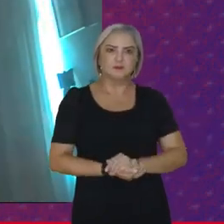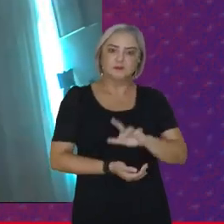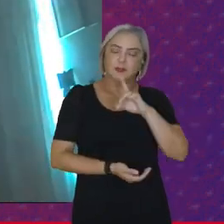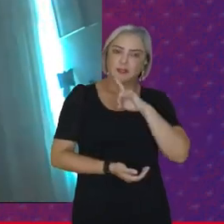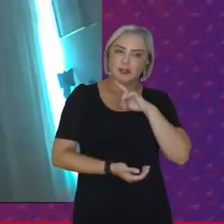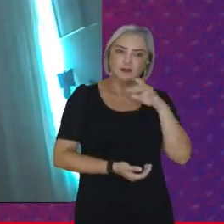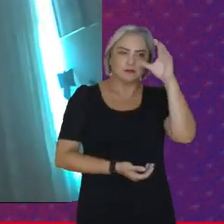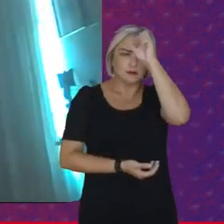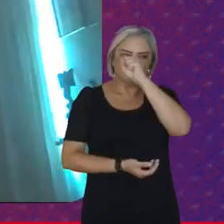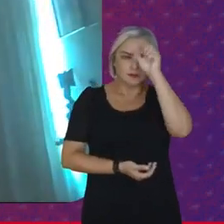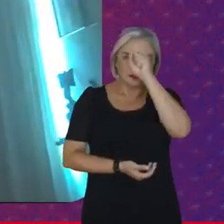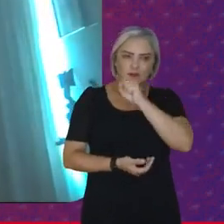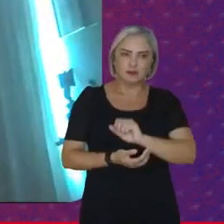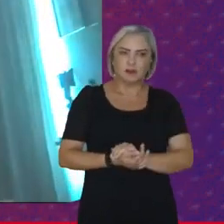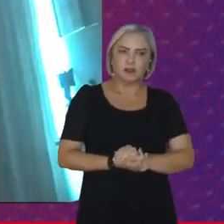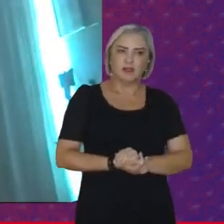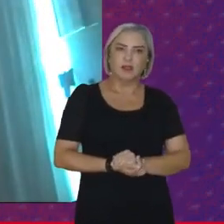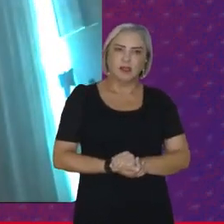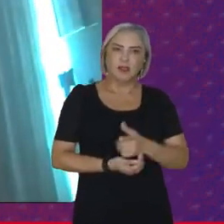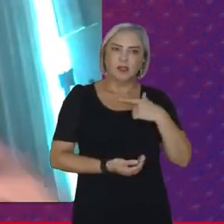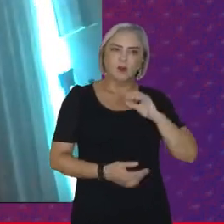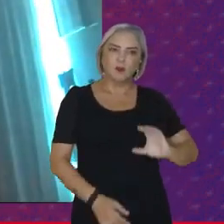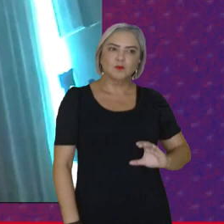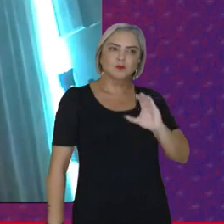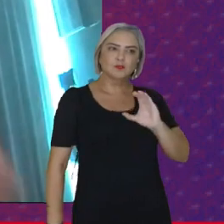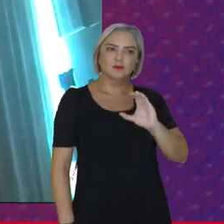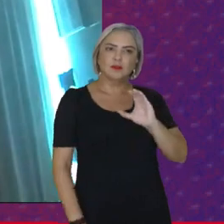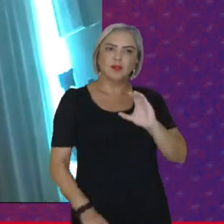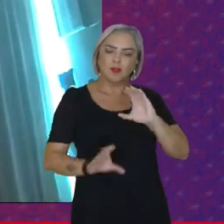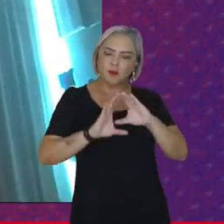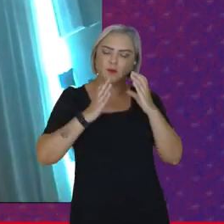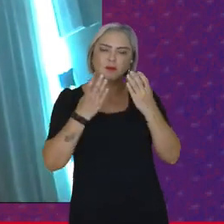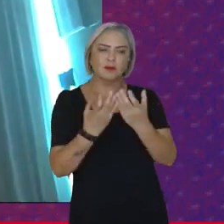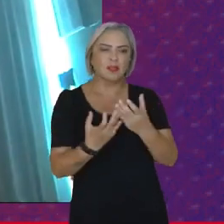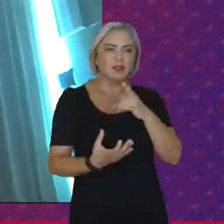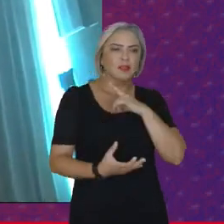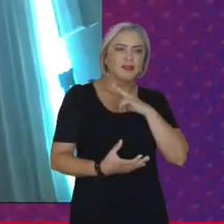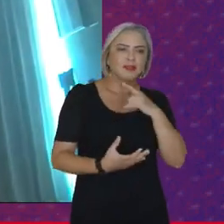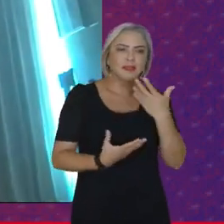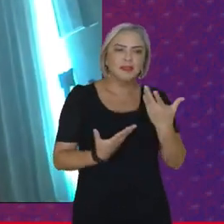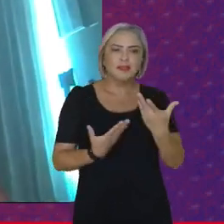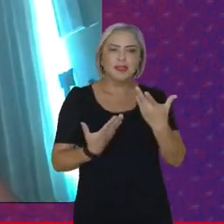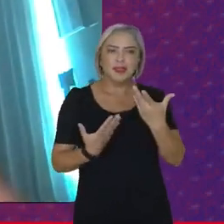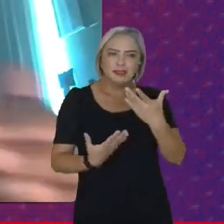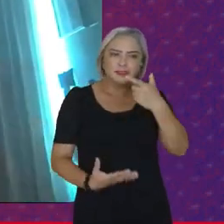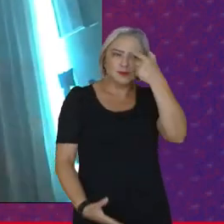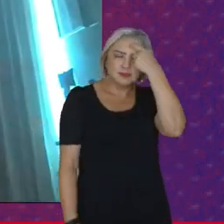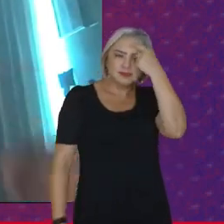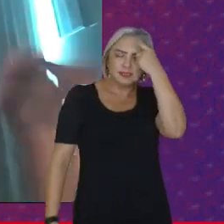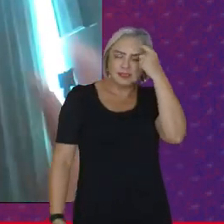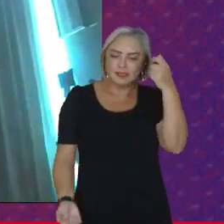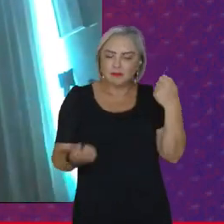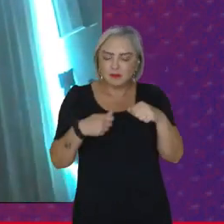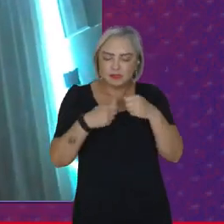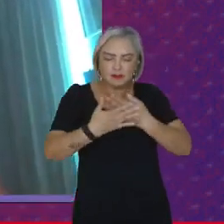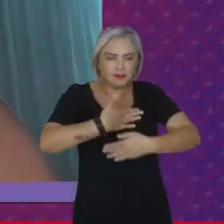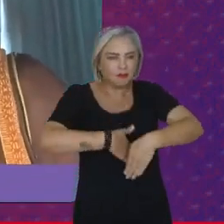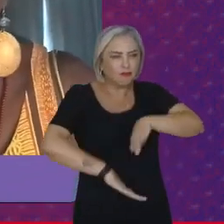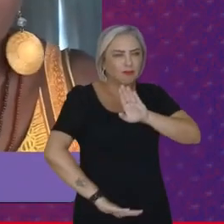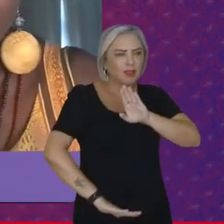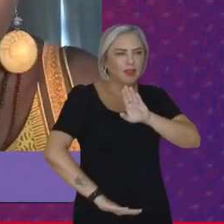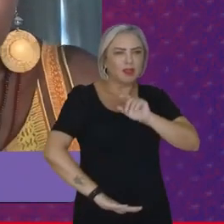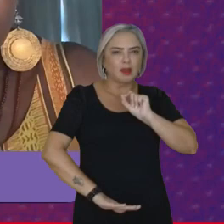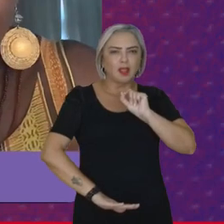Temos que aprender, inclusive, com civilizações que têm essa abordagem. Precisamos superar